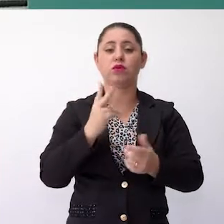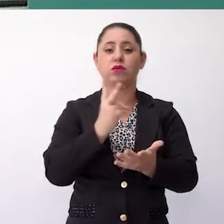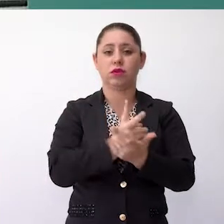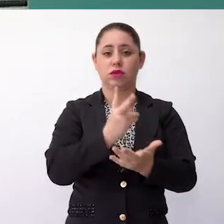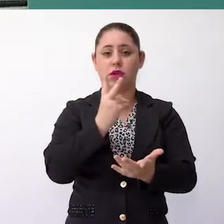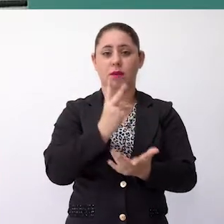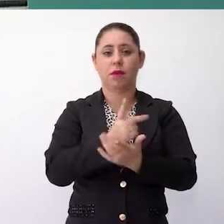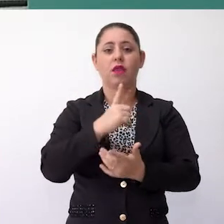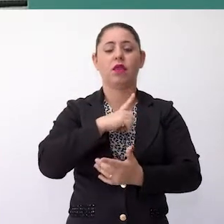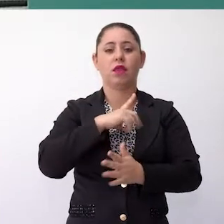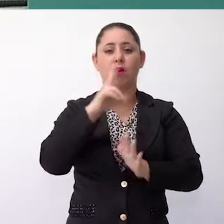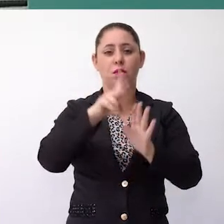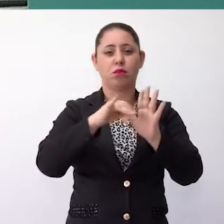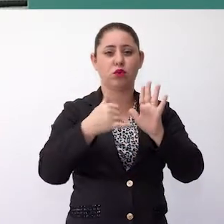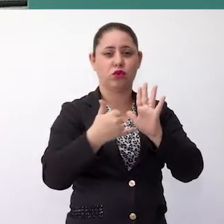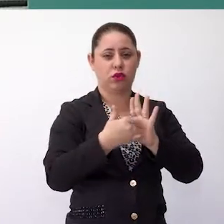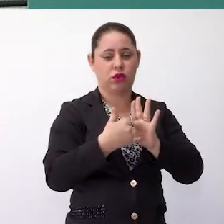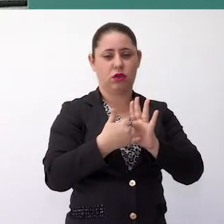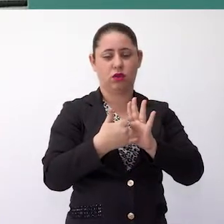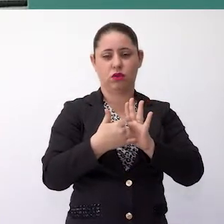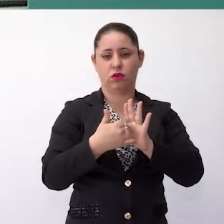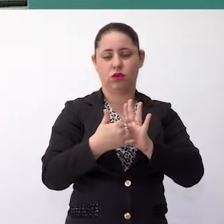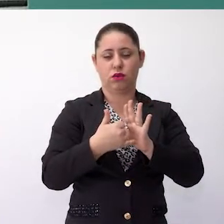pontualmente. Existe um projeto